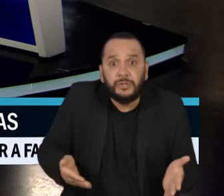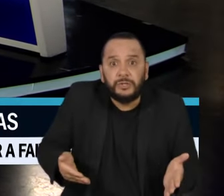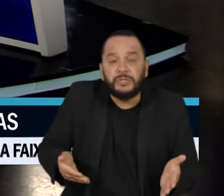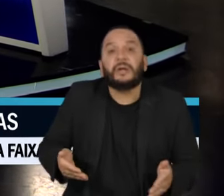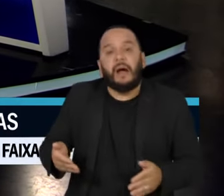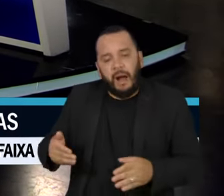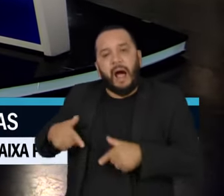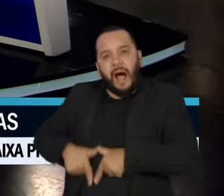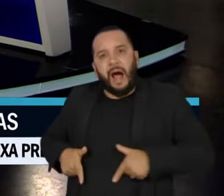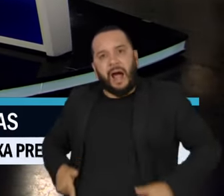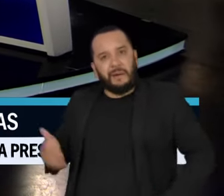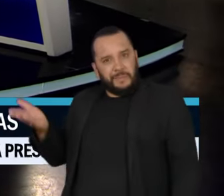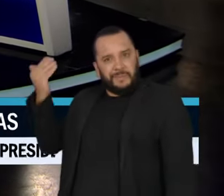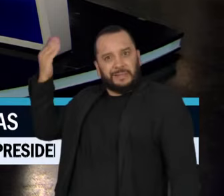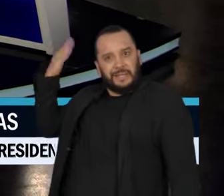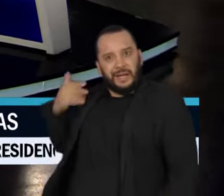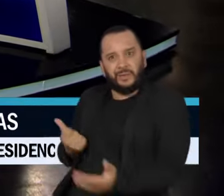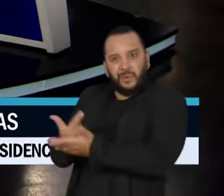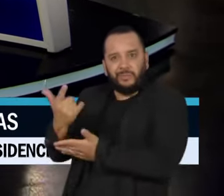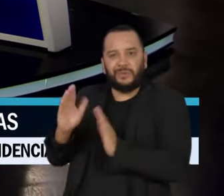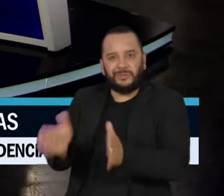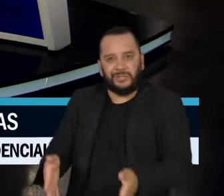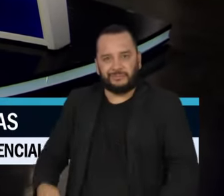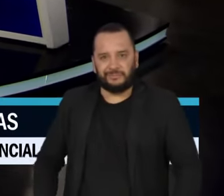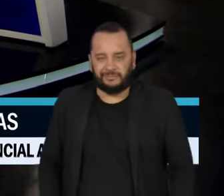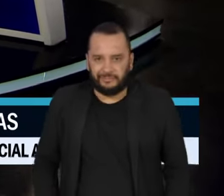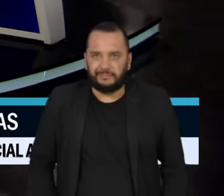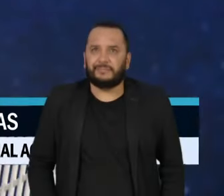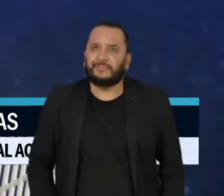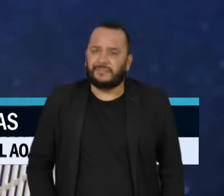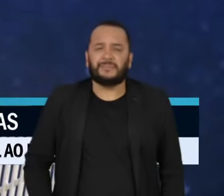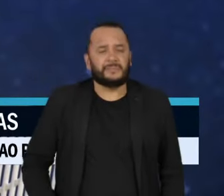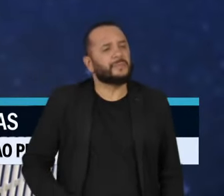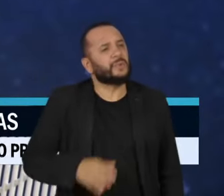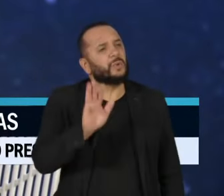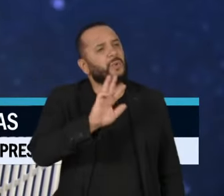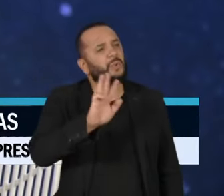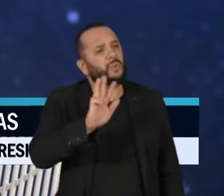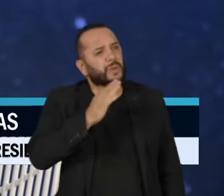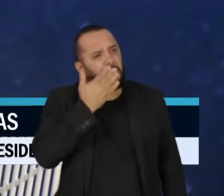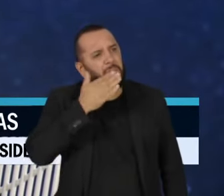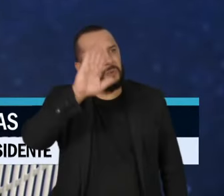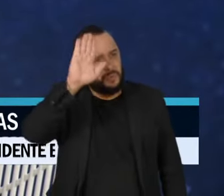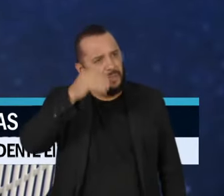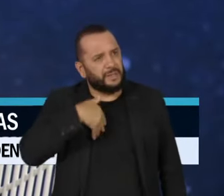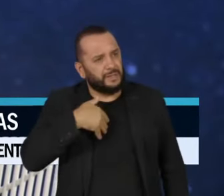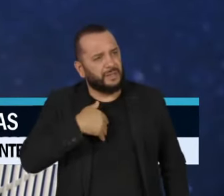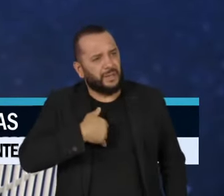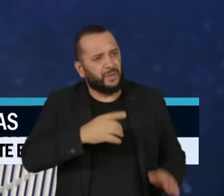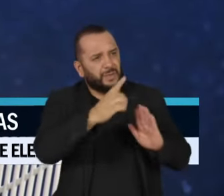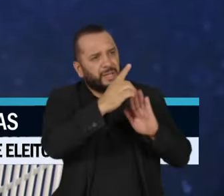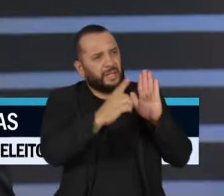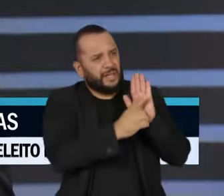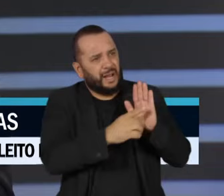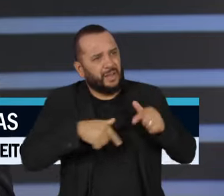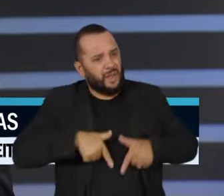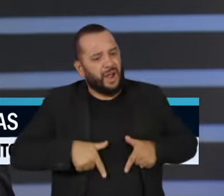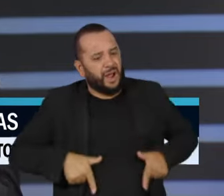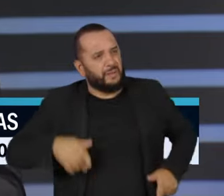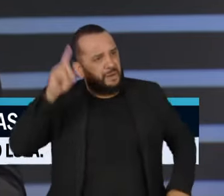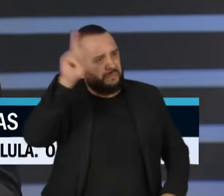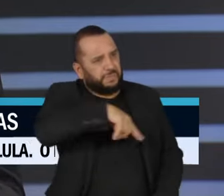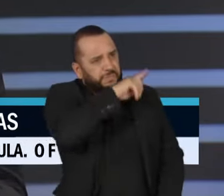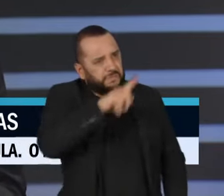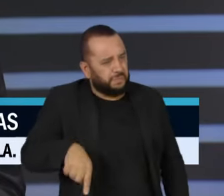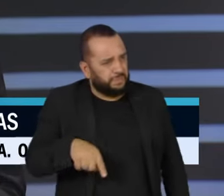A revogação de decretos de armas era uma promessa da campanha de Lula, era uma mudança que precisava vir logo?